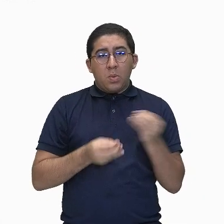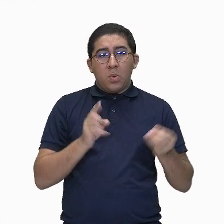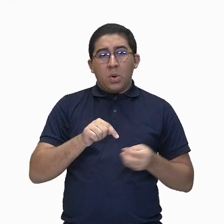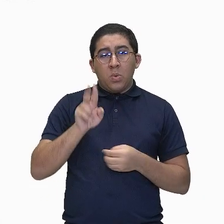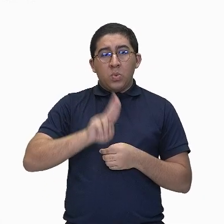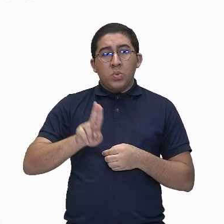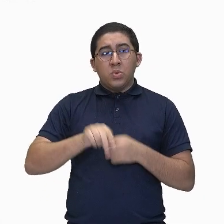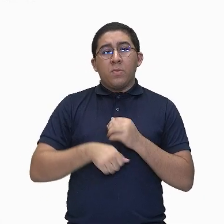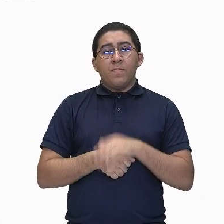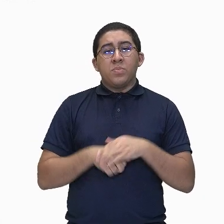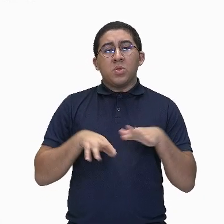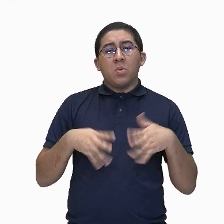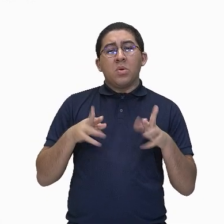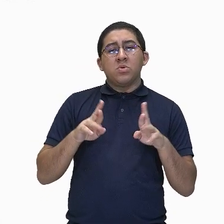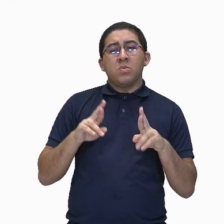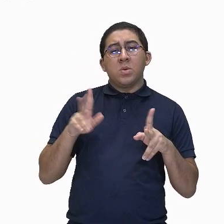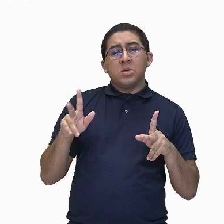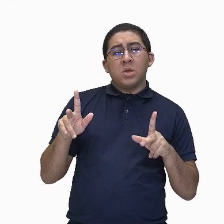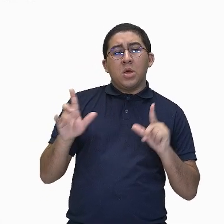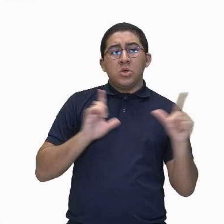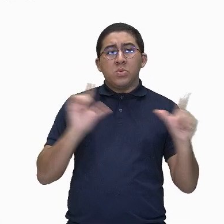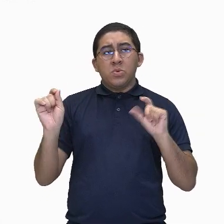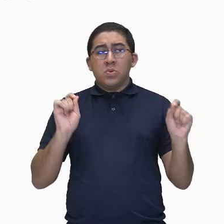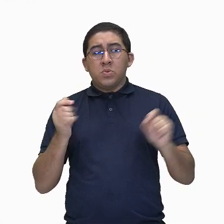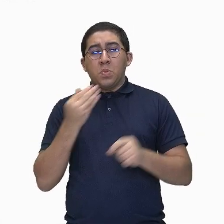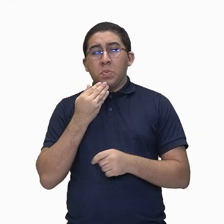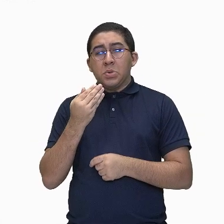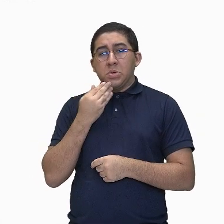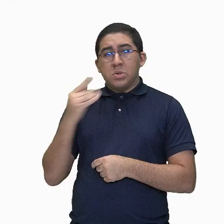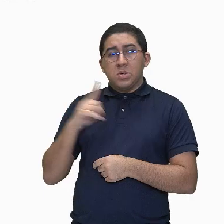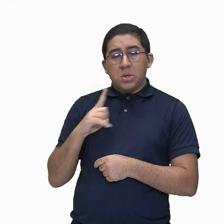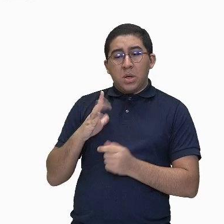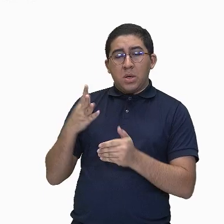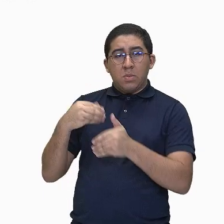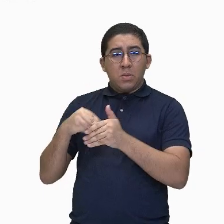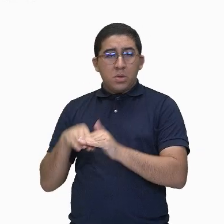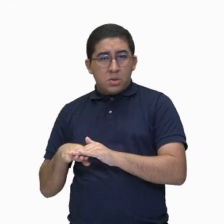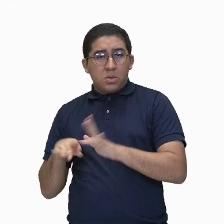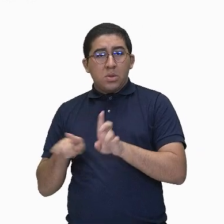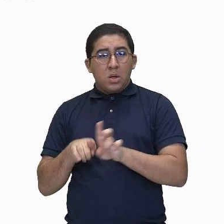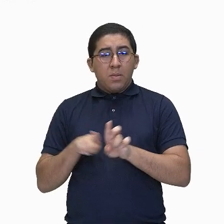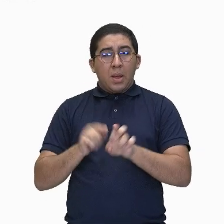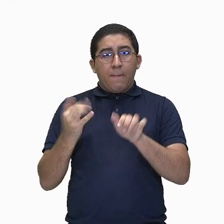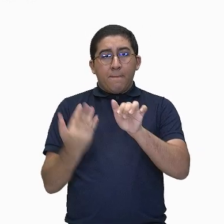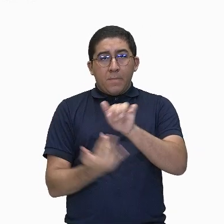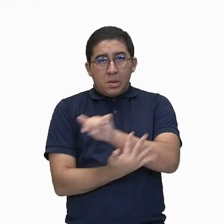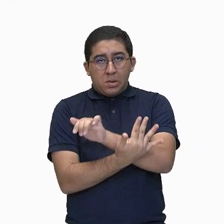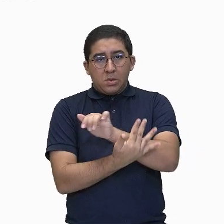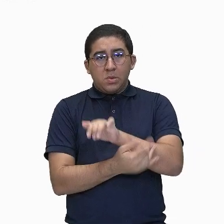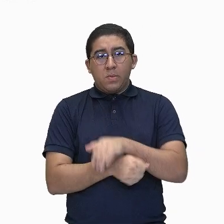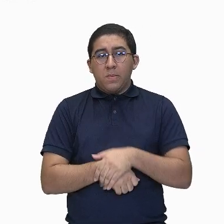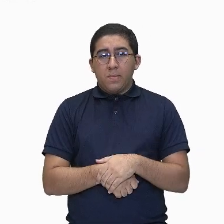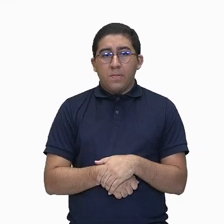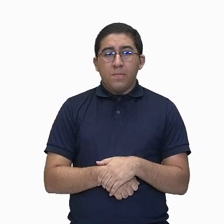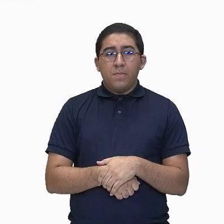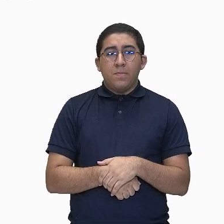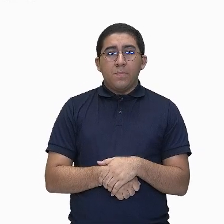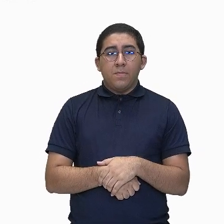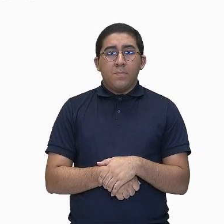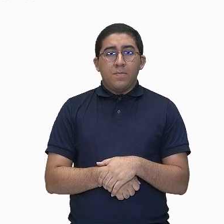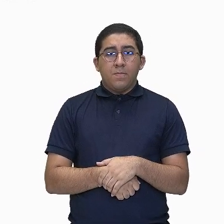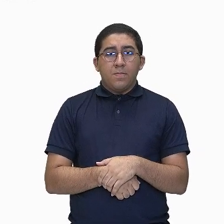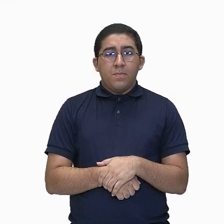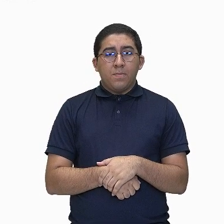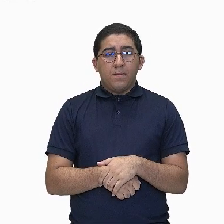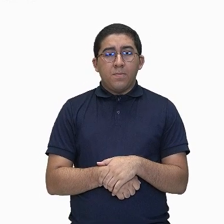a diferença entre refugiados, solicitantes de asilo e imigrantes? Então, observe aí que nós temos três,